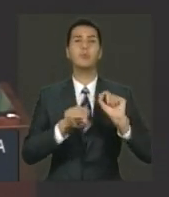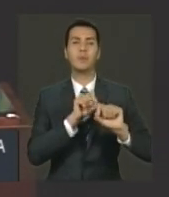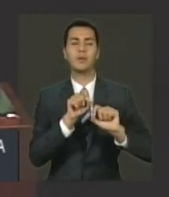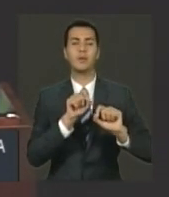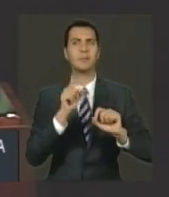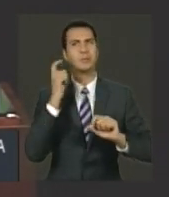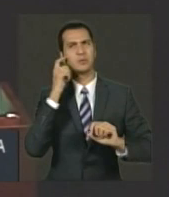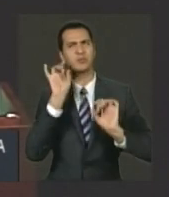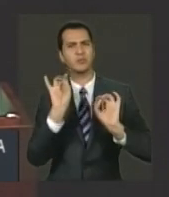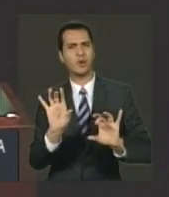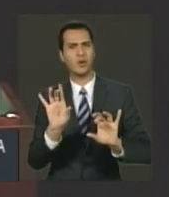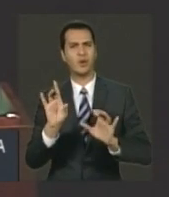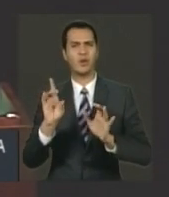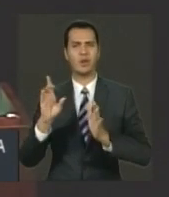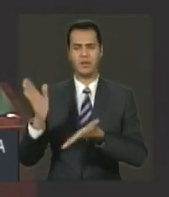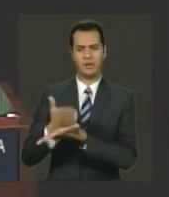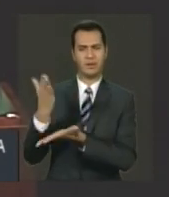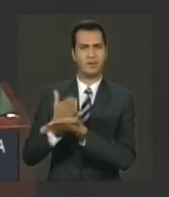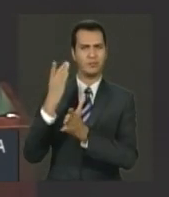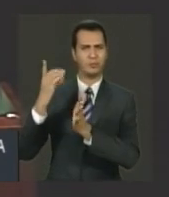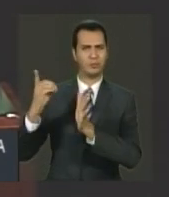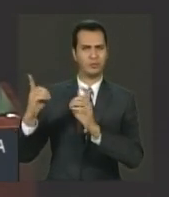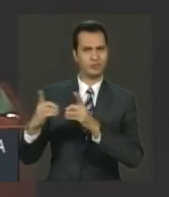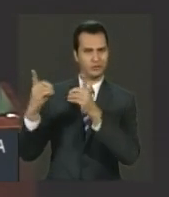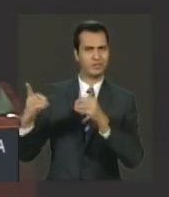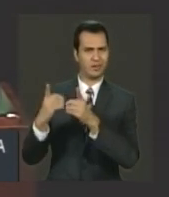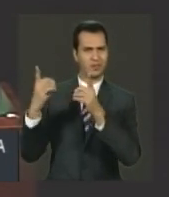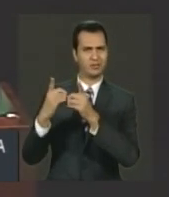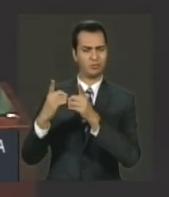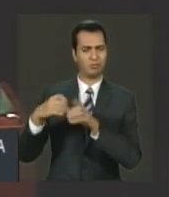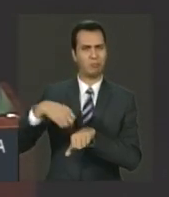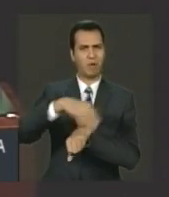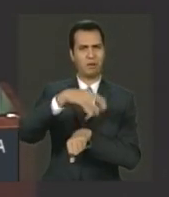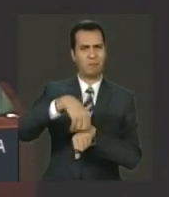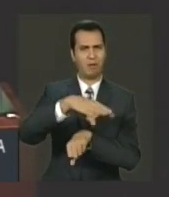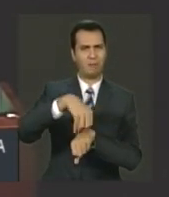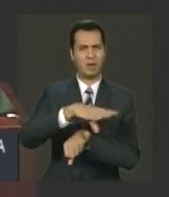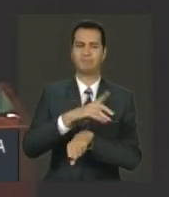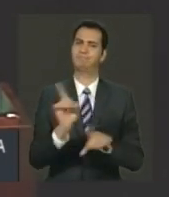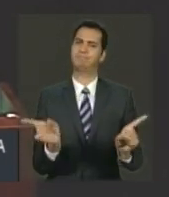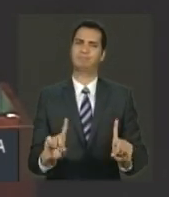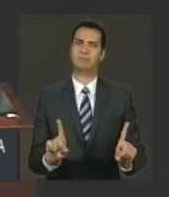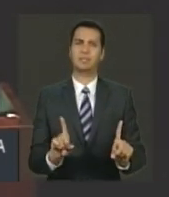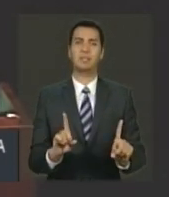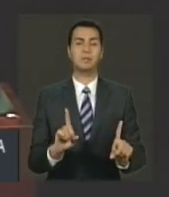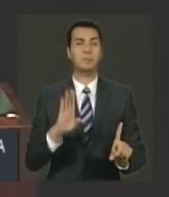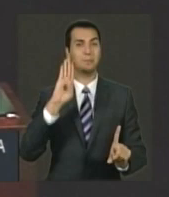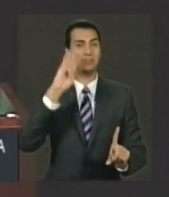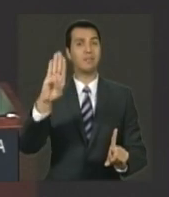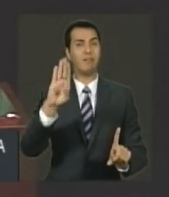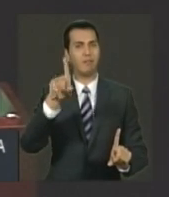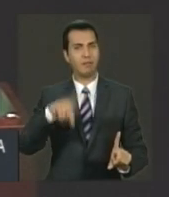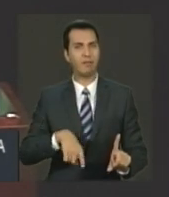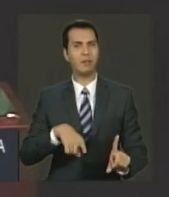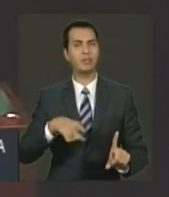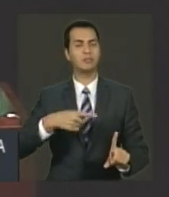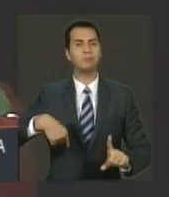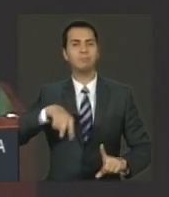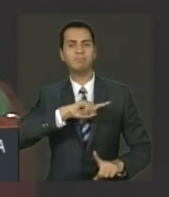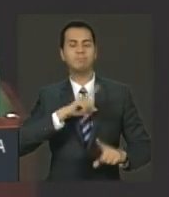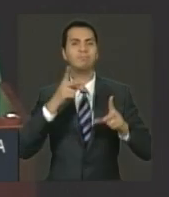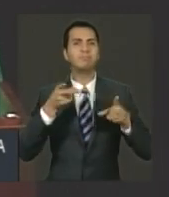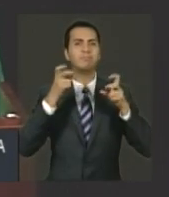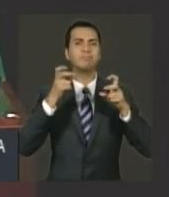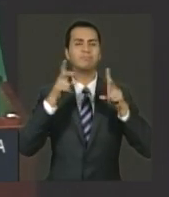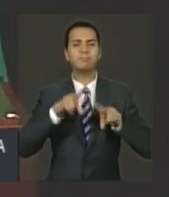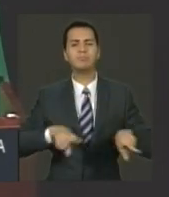mas, sobretudo, ter um olhar mais sublime, servir de exemplo, lembrando as